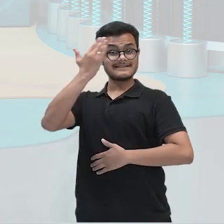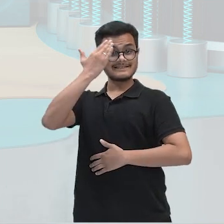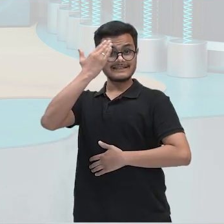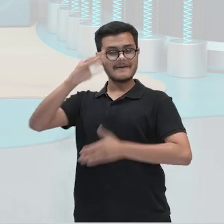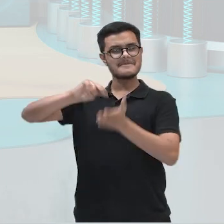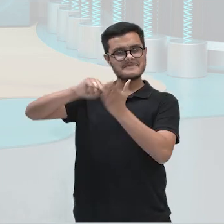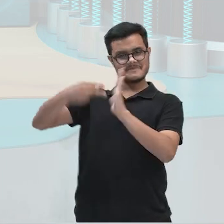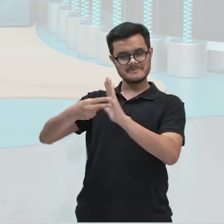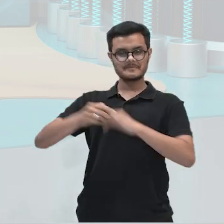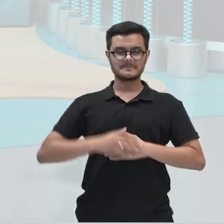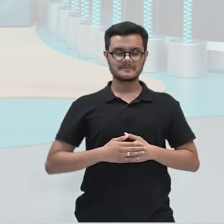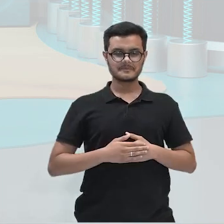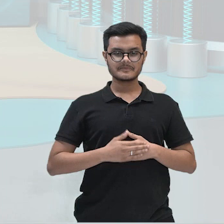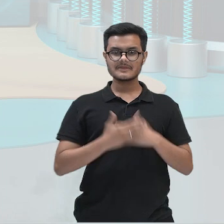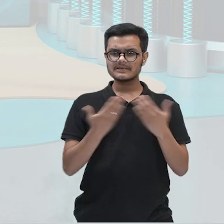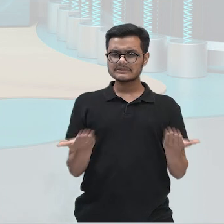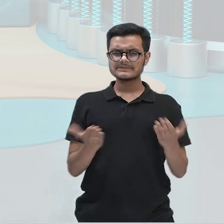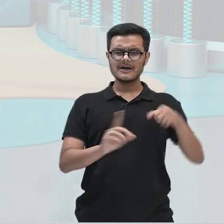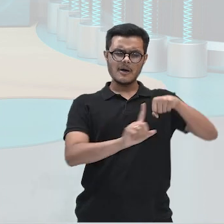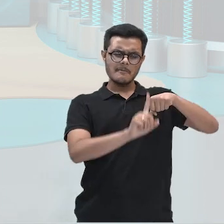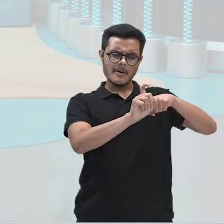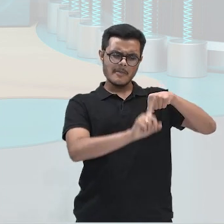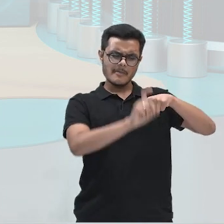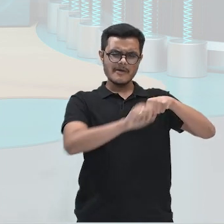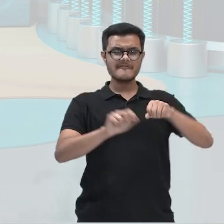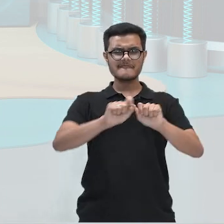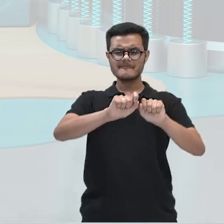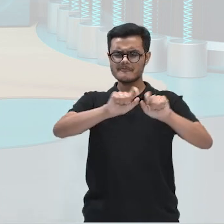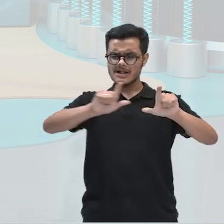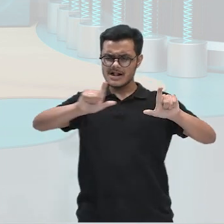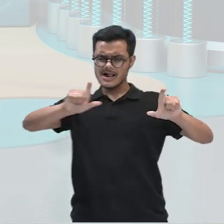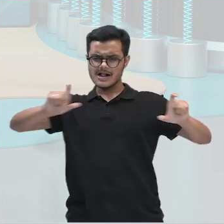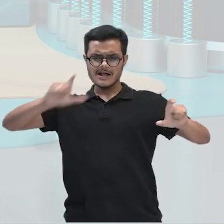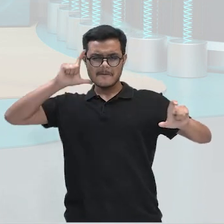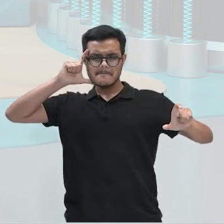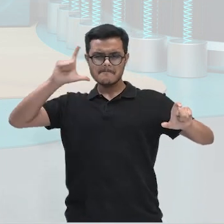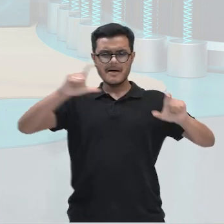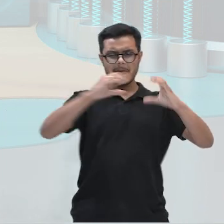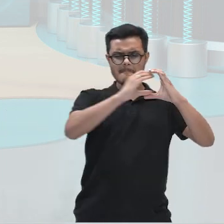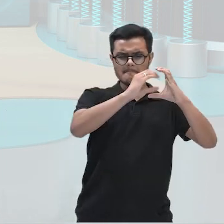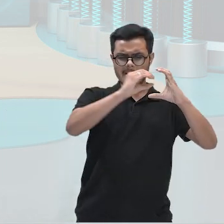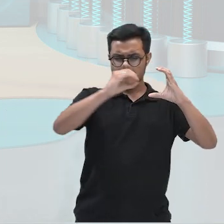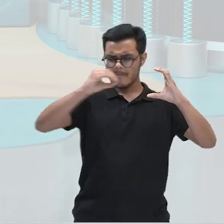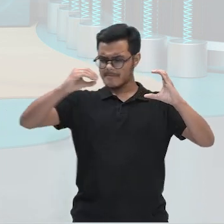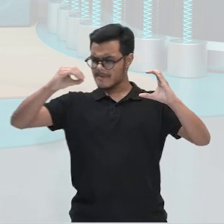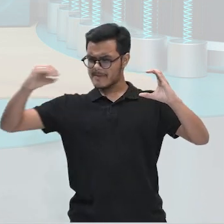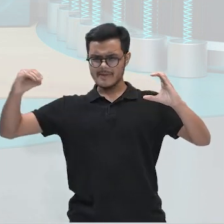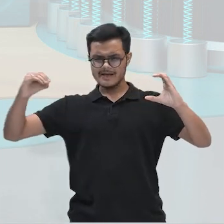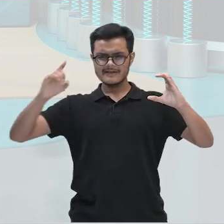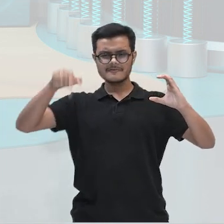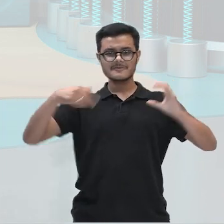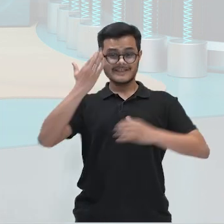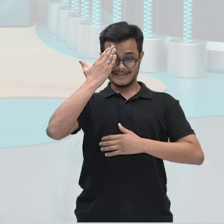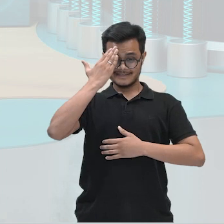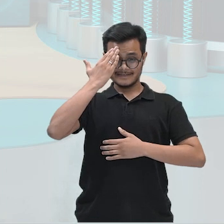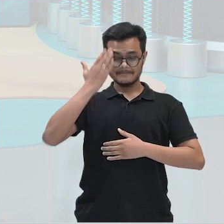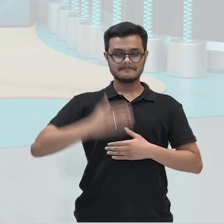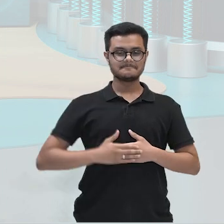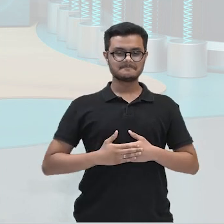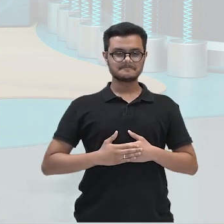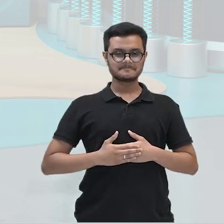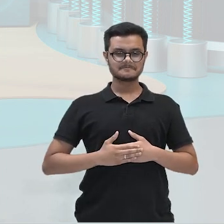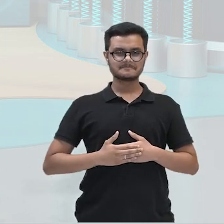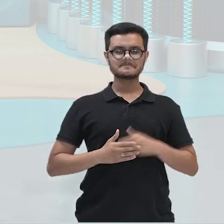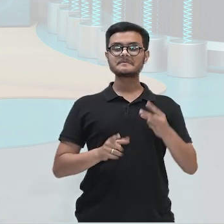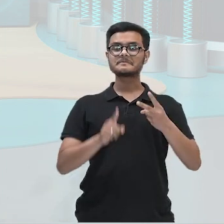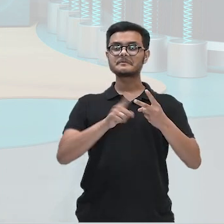eles significam? Porque são várias imagens, várias figuras, não é? Você conhece algumas delas? E a próxima question